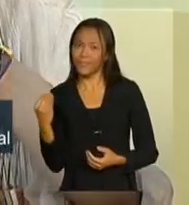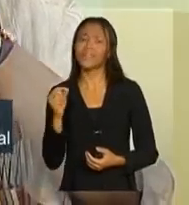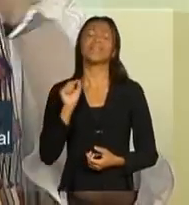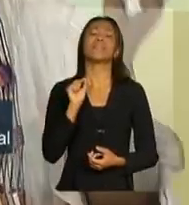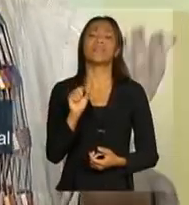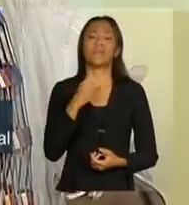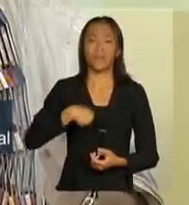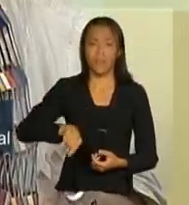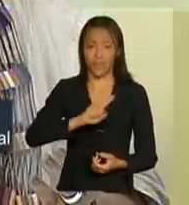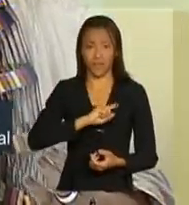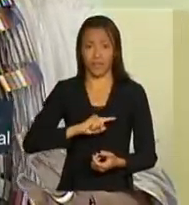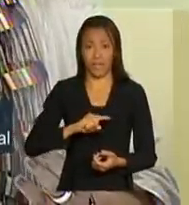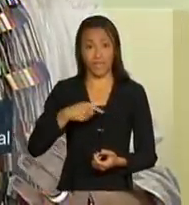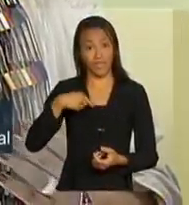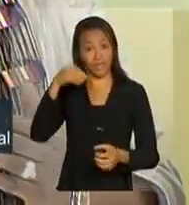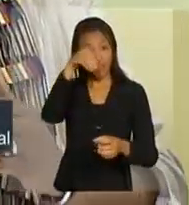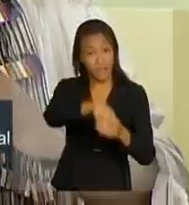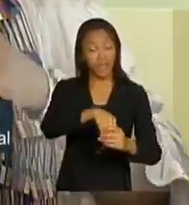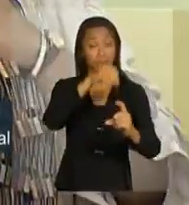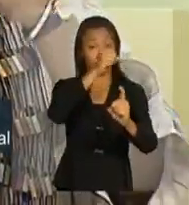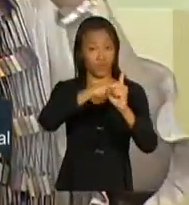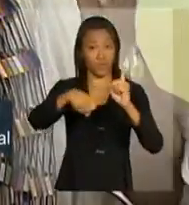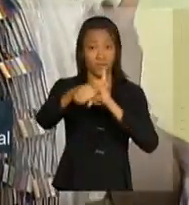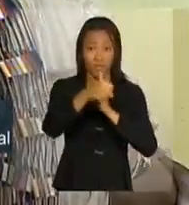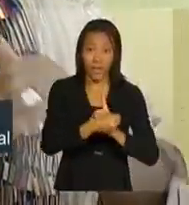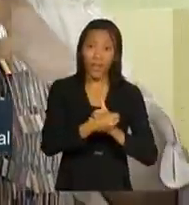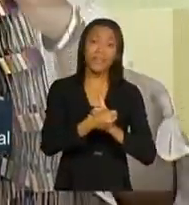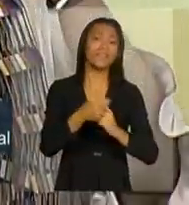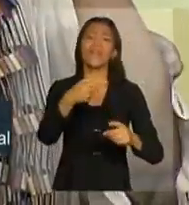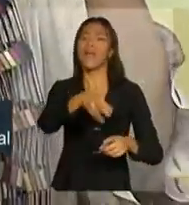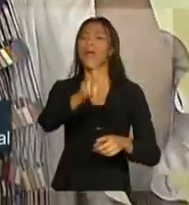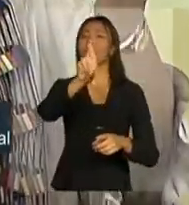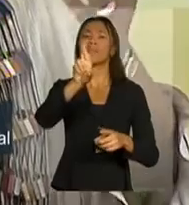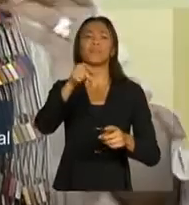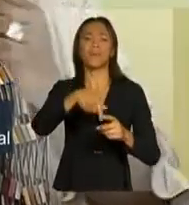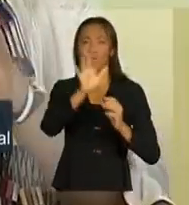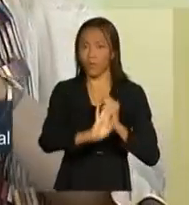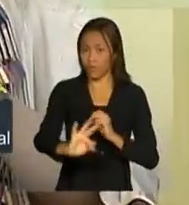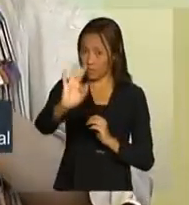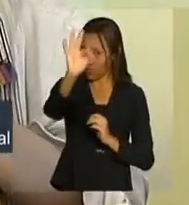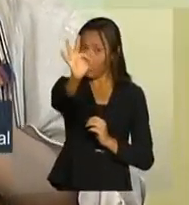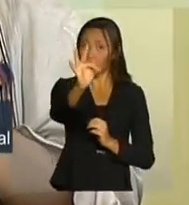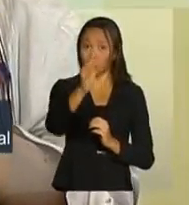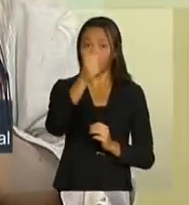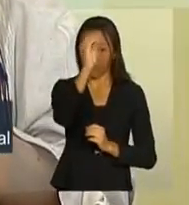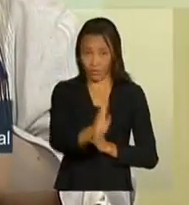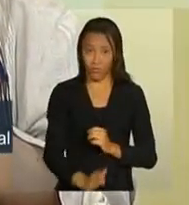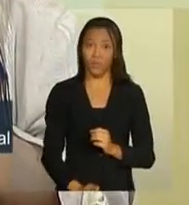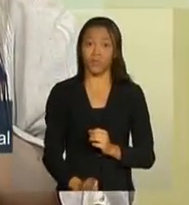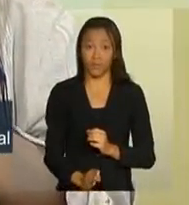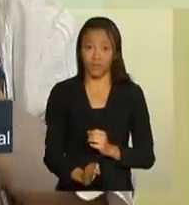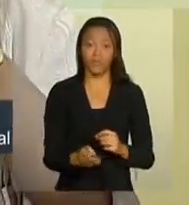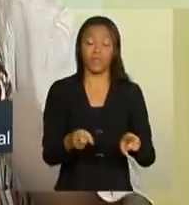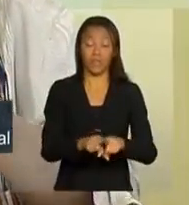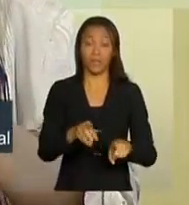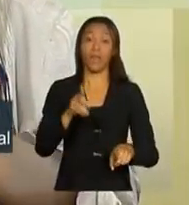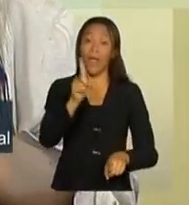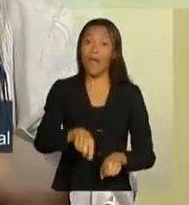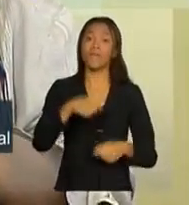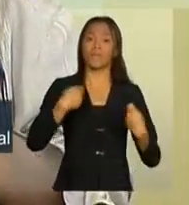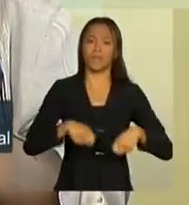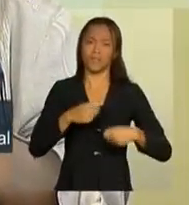que no imaginário social eh representa o futuro eh do país. E é preciso,